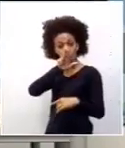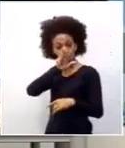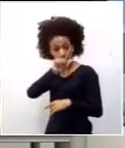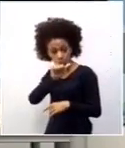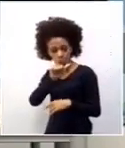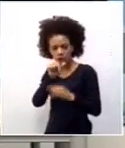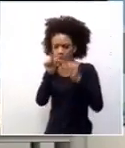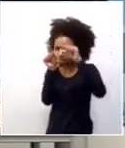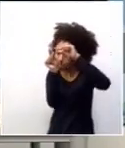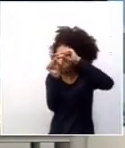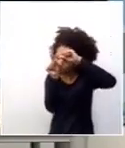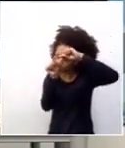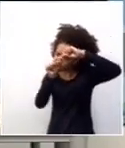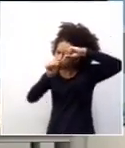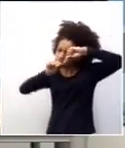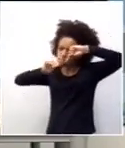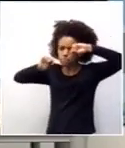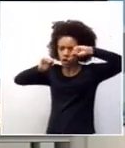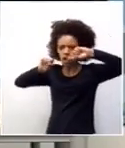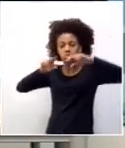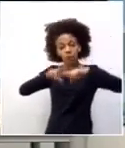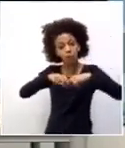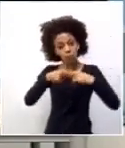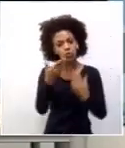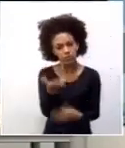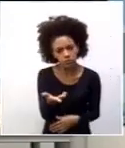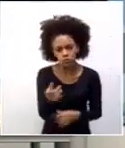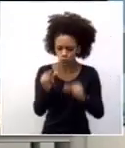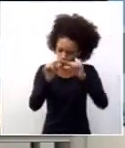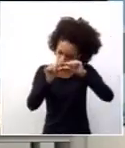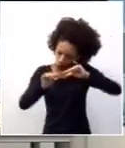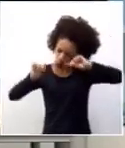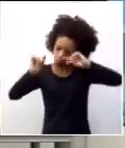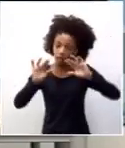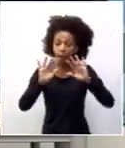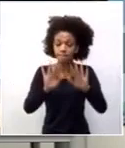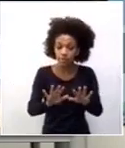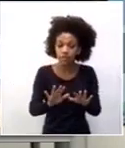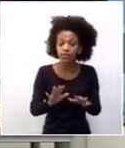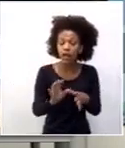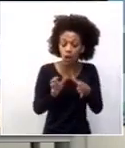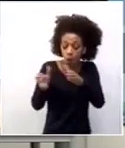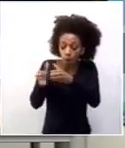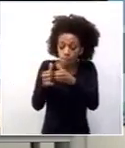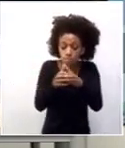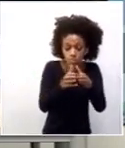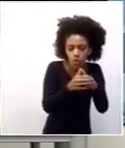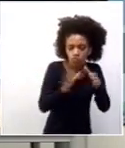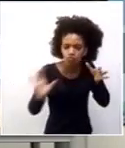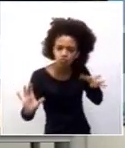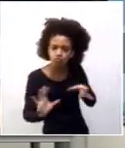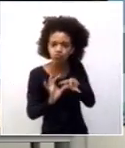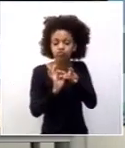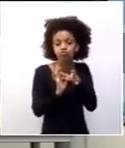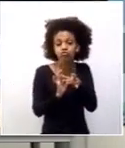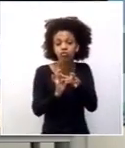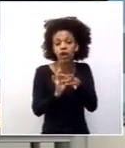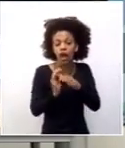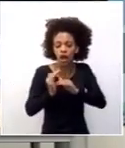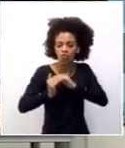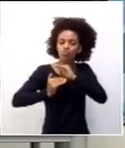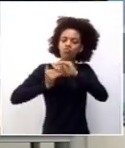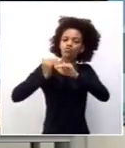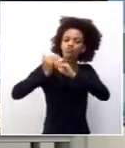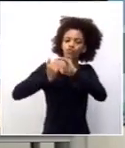crescente. Então, por isso do crescente. E o fértil é que são povos que vão estar associados principalmente o quê? Ao